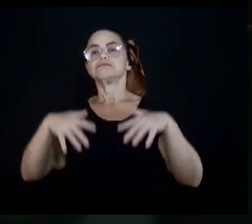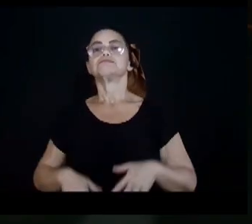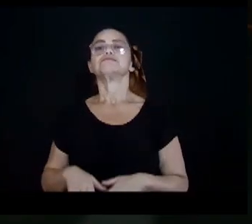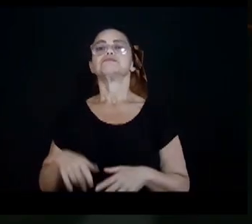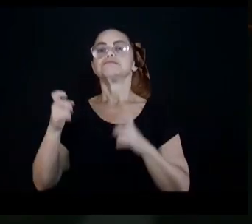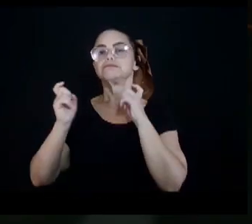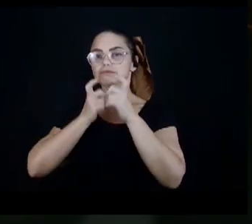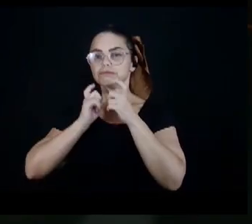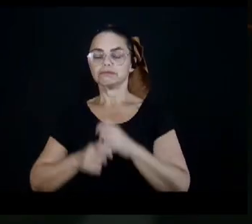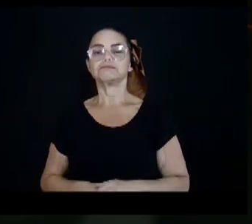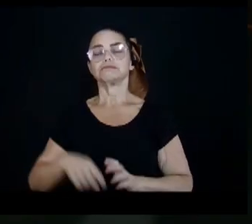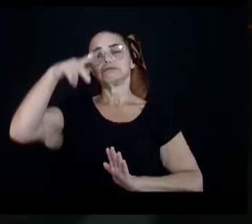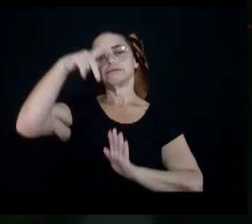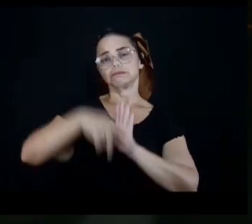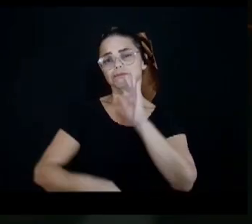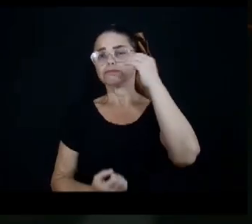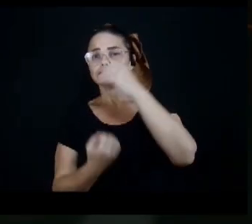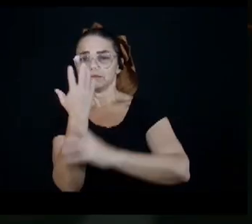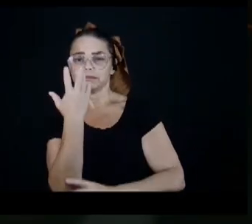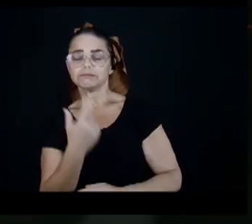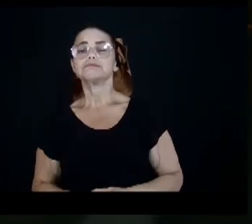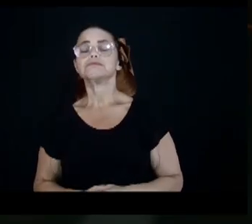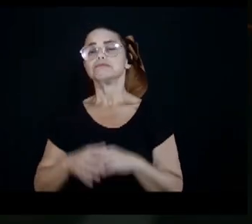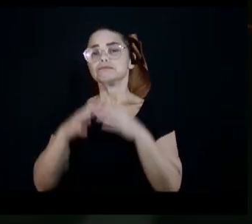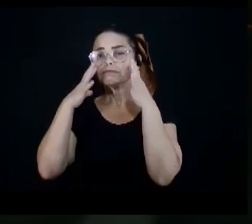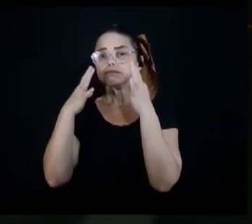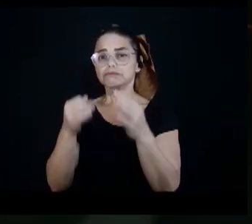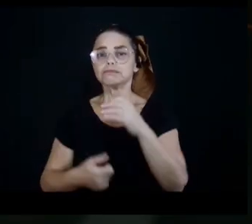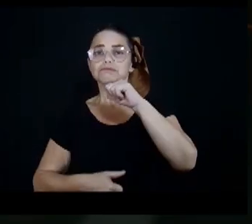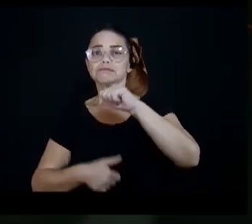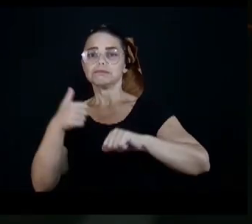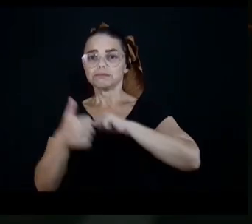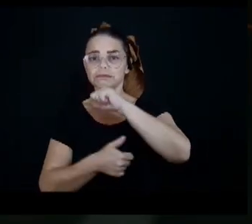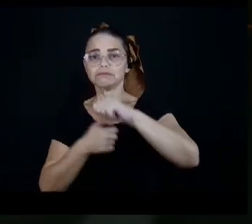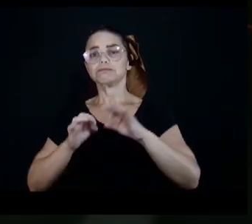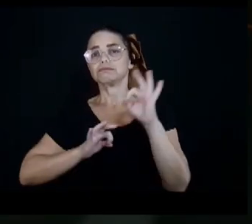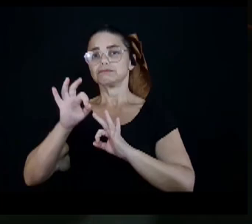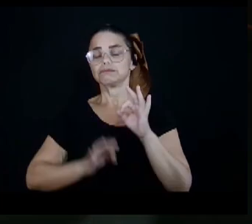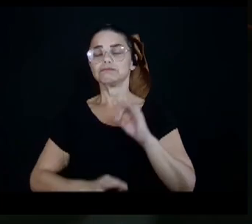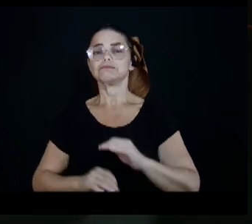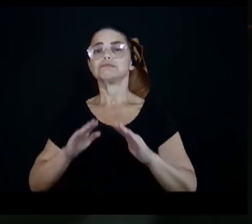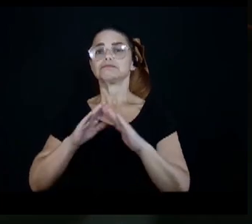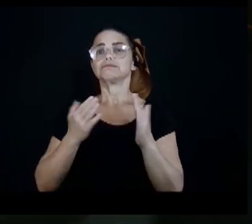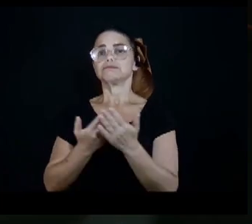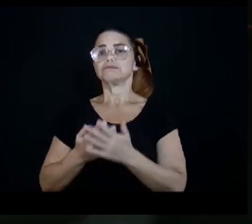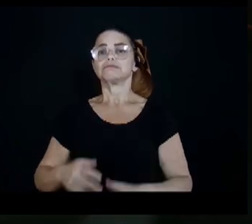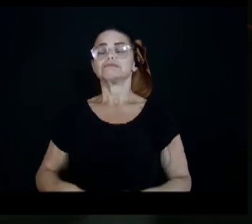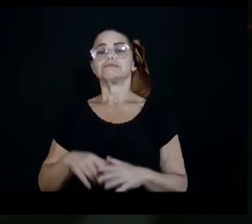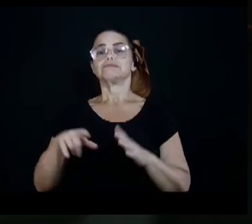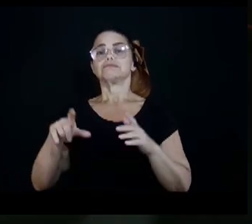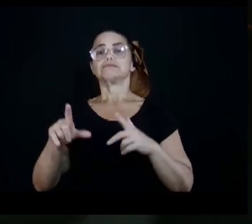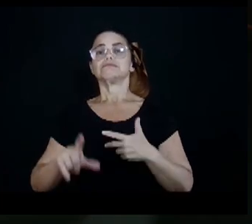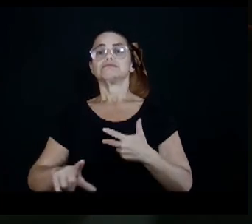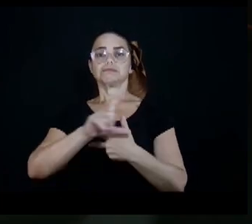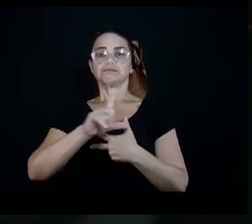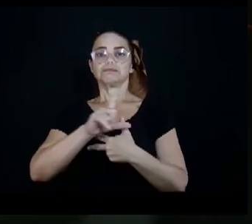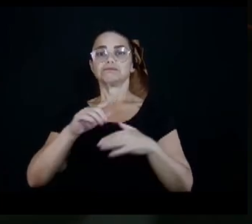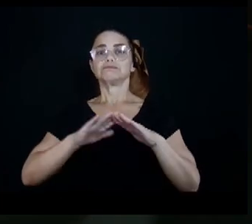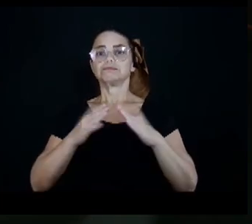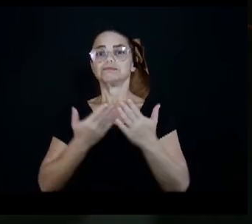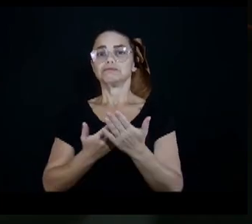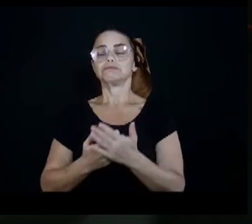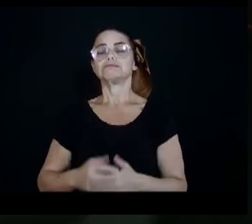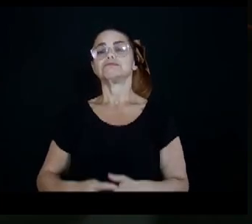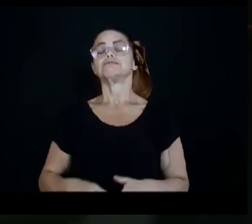projetos de lei. A iniciativa é organizada pela Escola do Legislativo de Campinas, a Elecamp. Informações